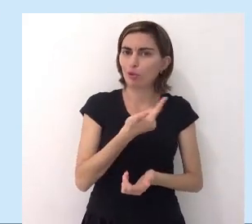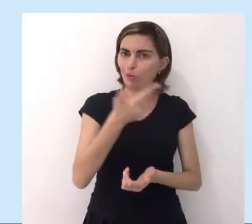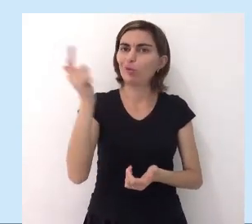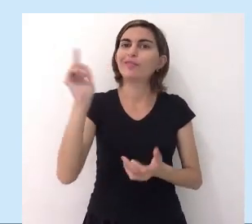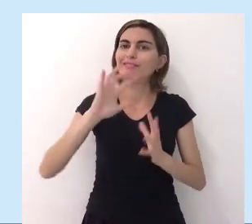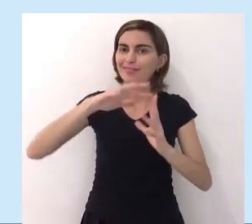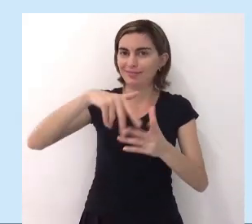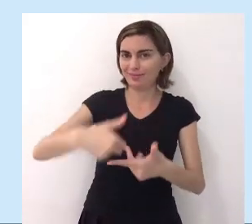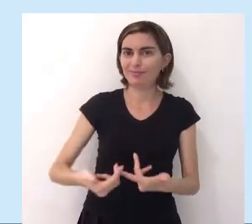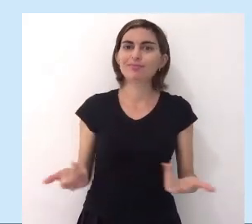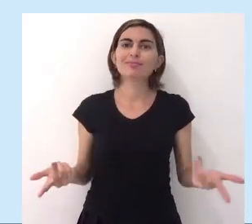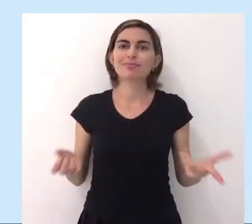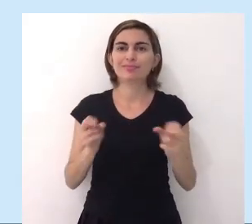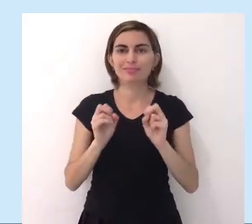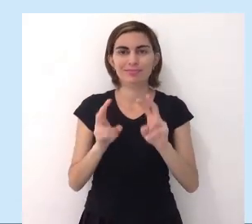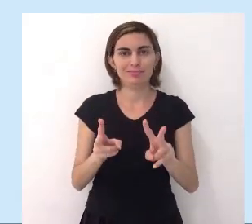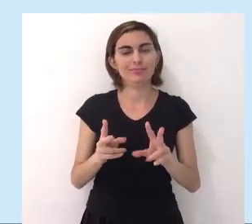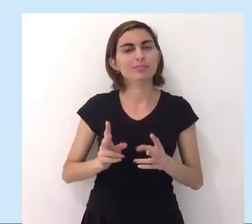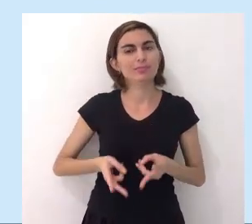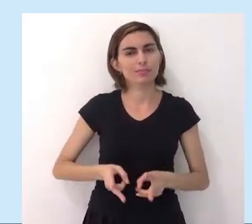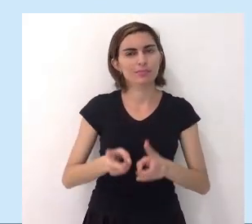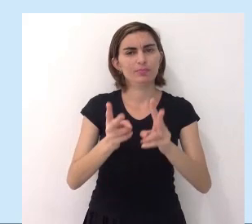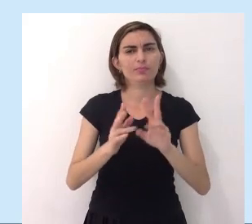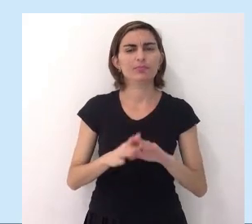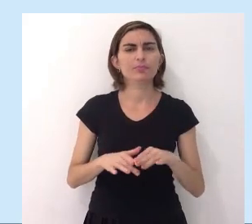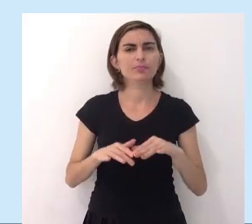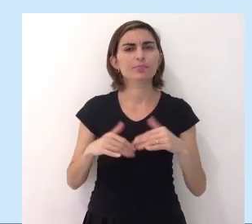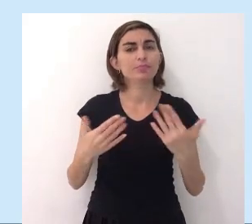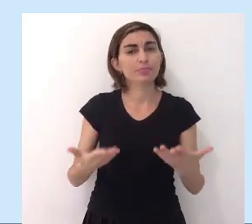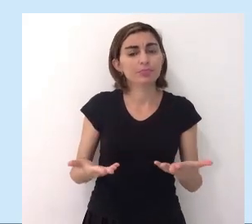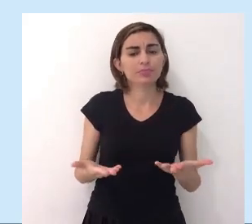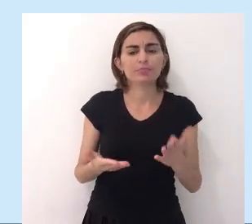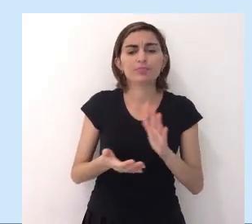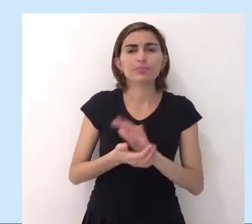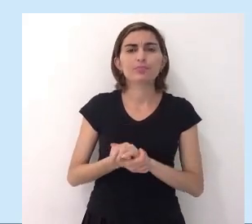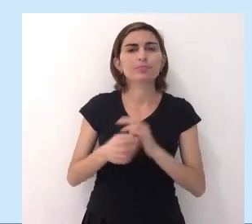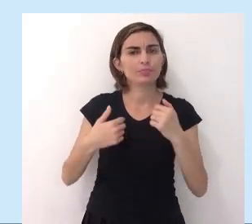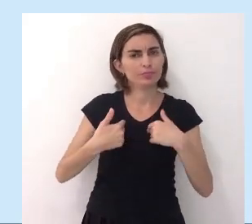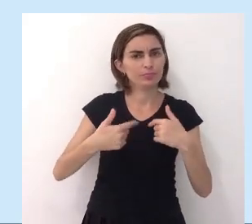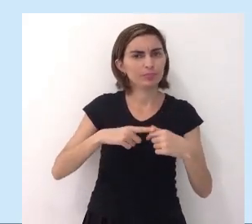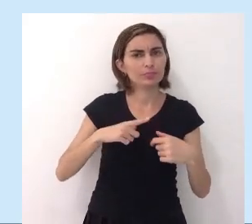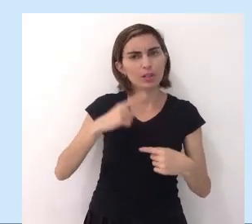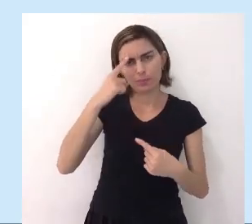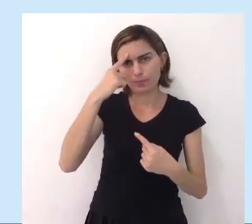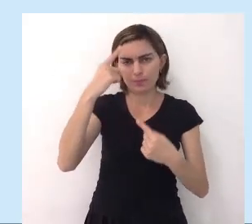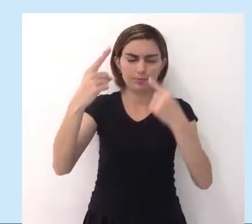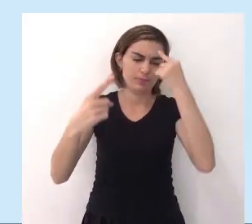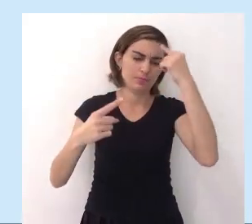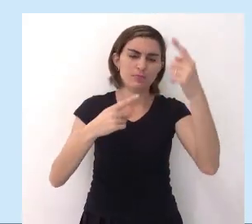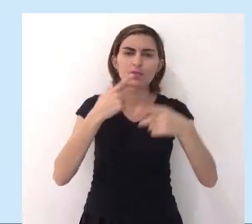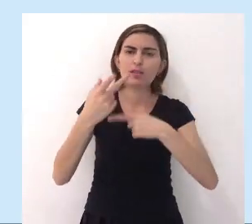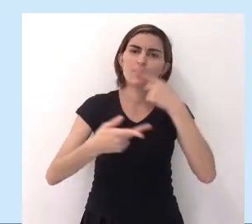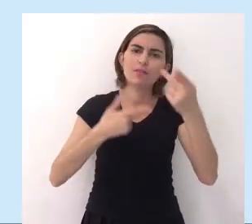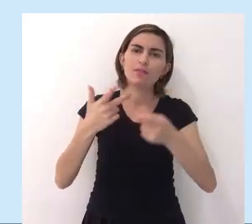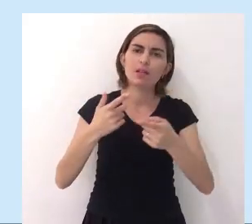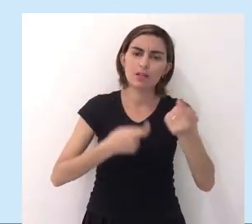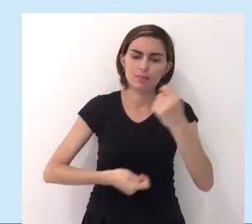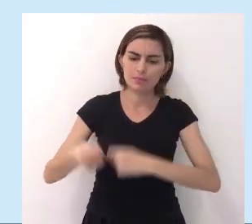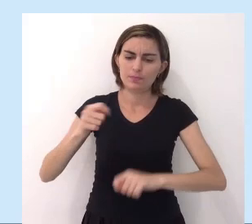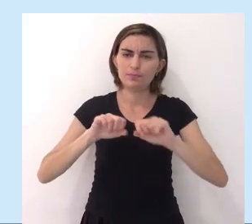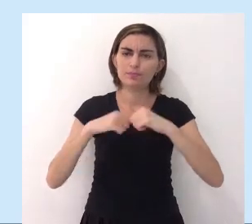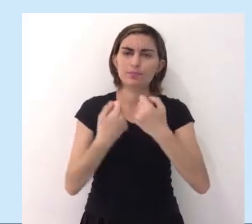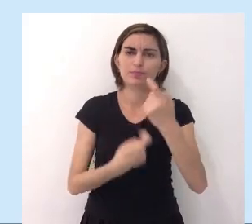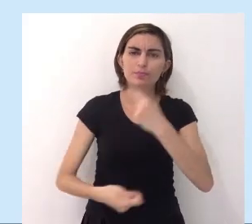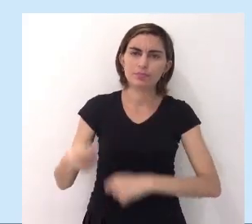de outro mundo. Ok, gente? Vamos continuar. Gente, eu tenho umas ideias para a gente falar um pouco sobre o mercantilismo